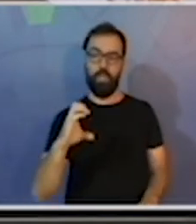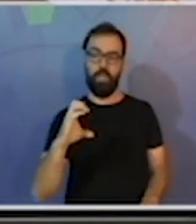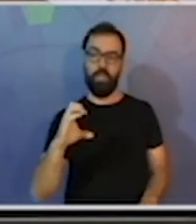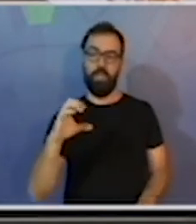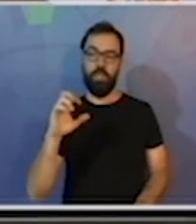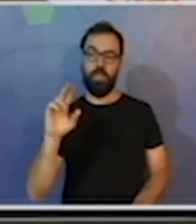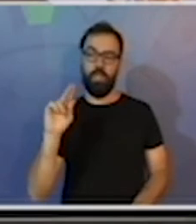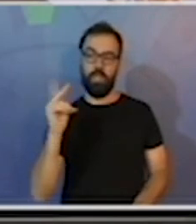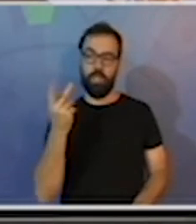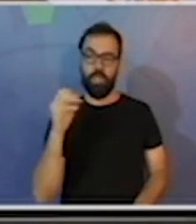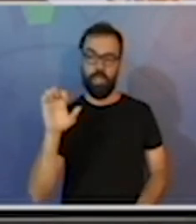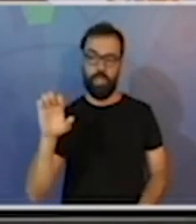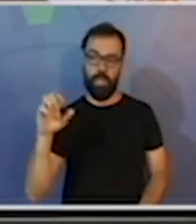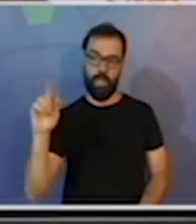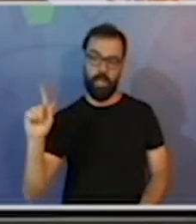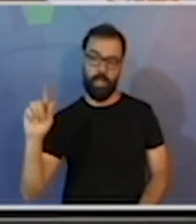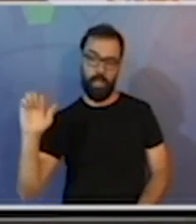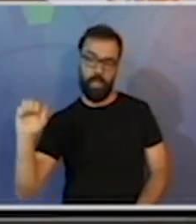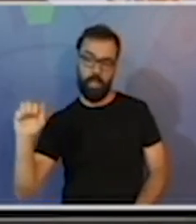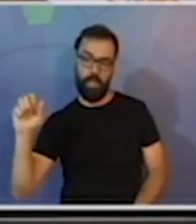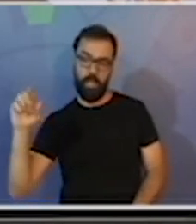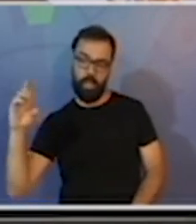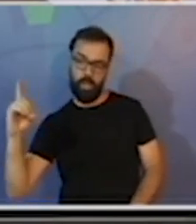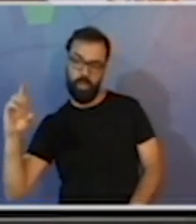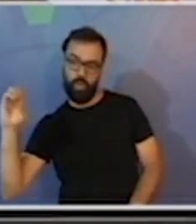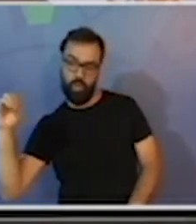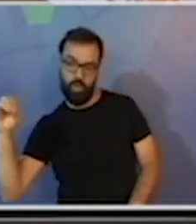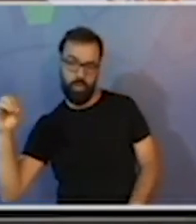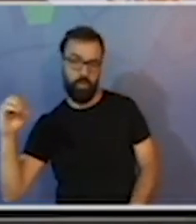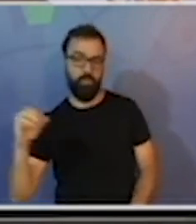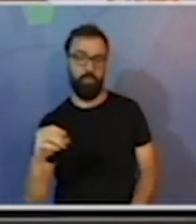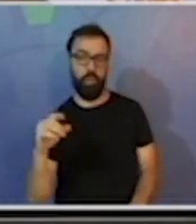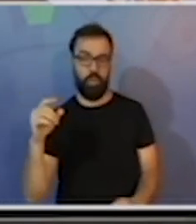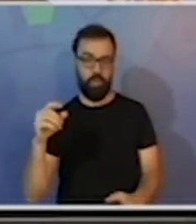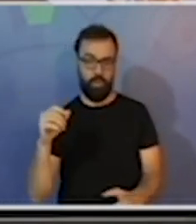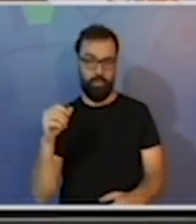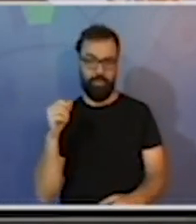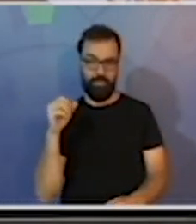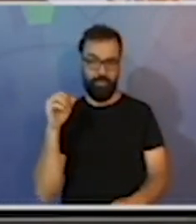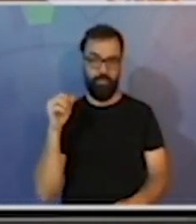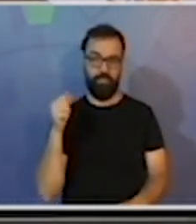correto é realmente chegado a essa forma correta